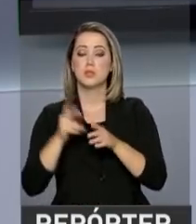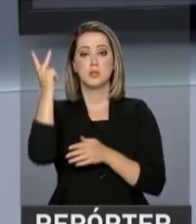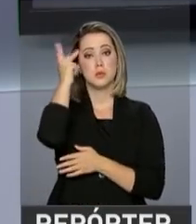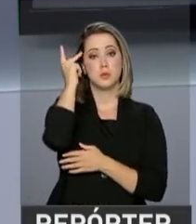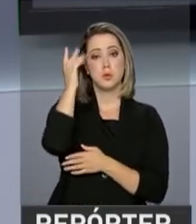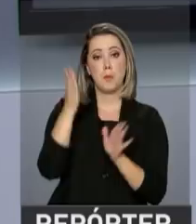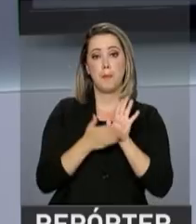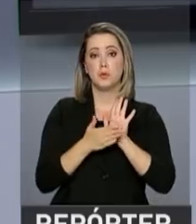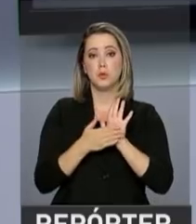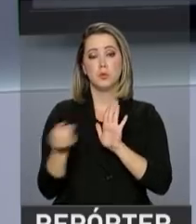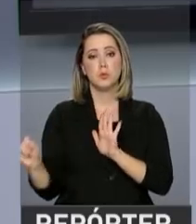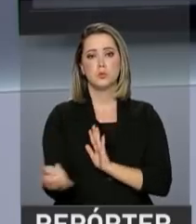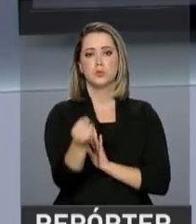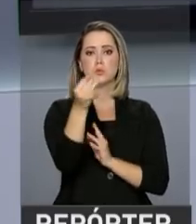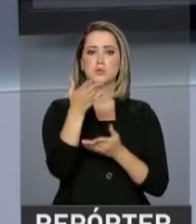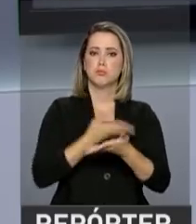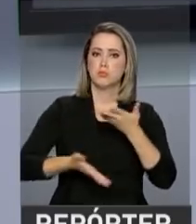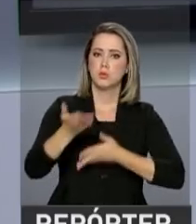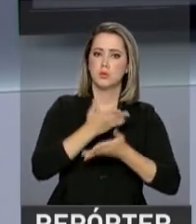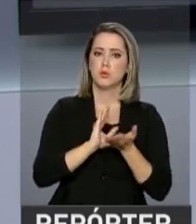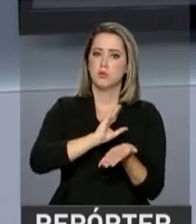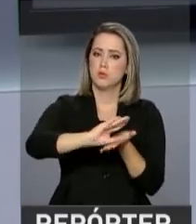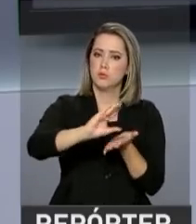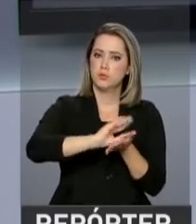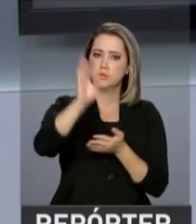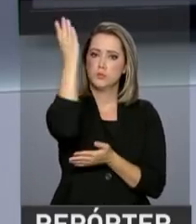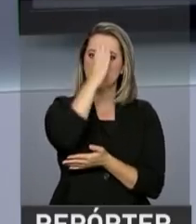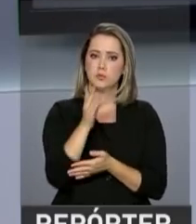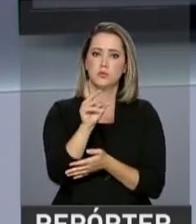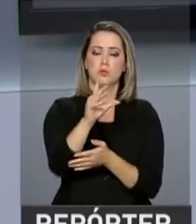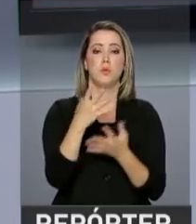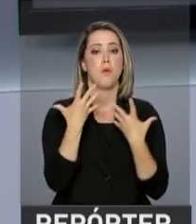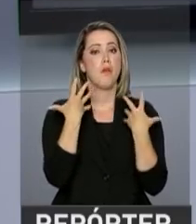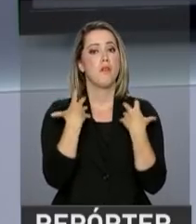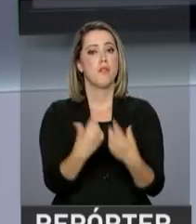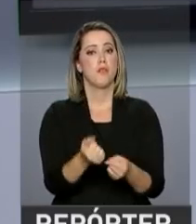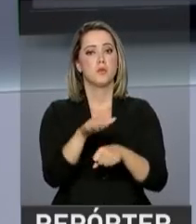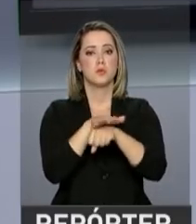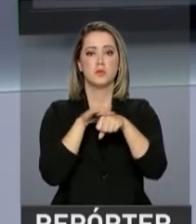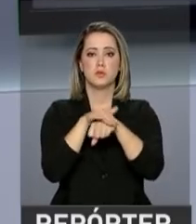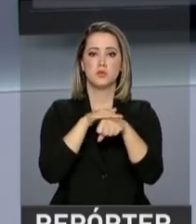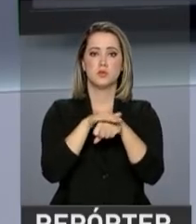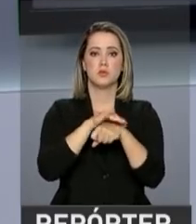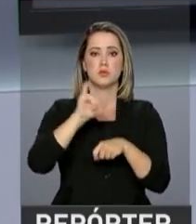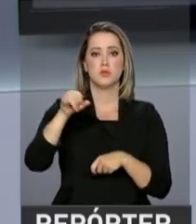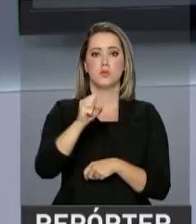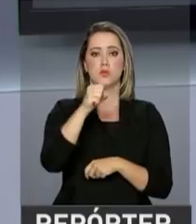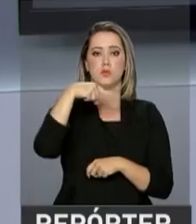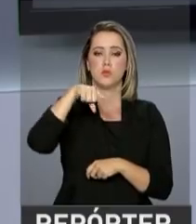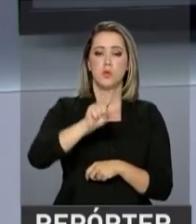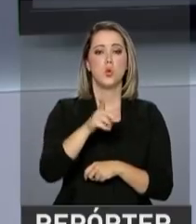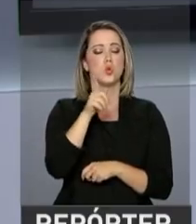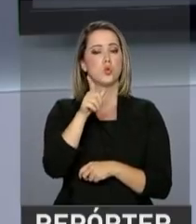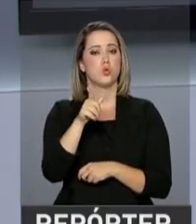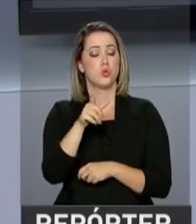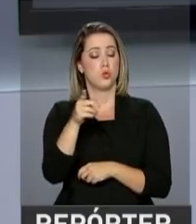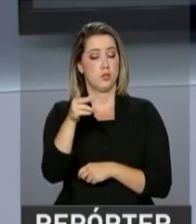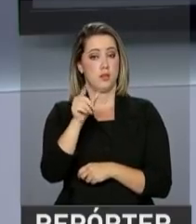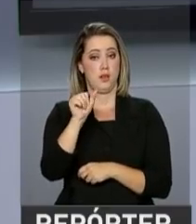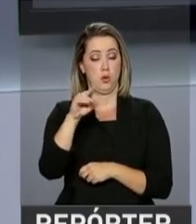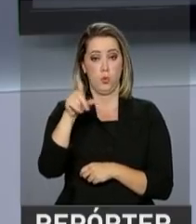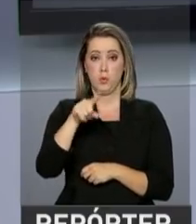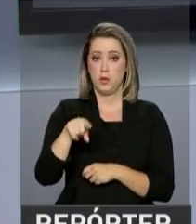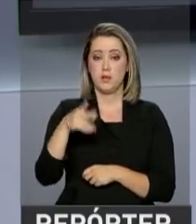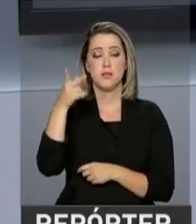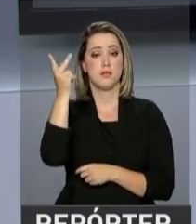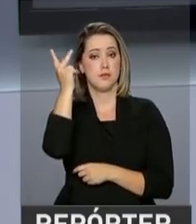Paulo apresenta as oportunidades de negócios e investimentos no Brasil. Nós vamos conversar com o repórter José Luiz Filho, que tem ao vivo